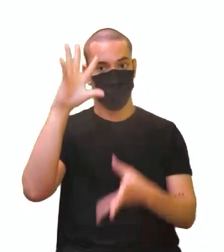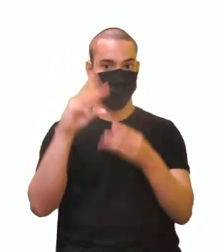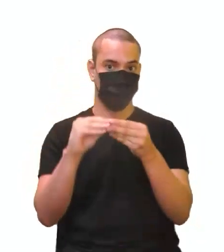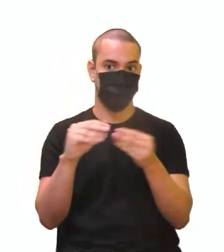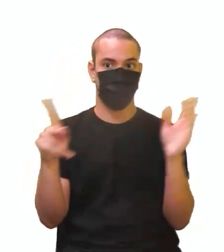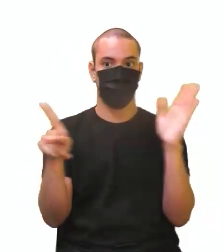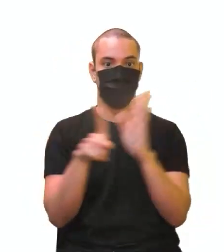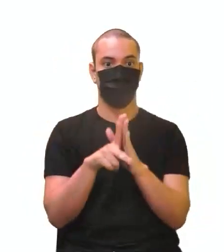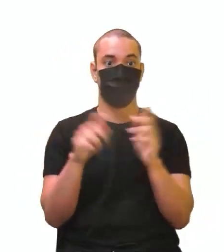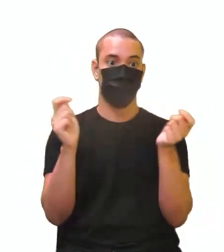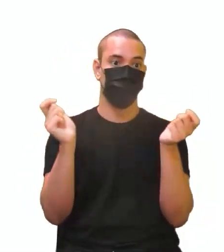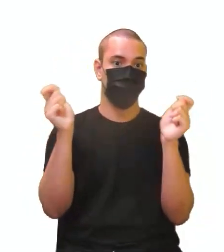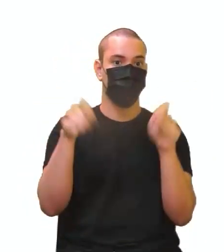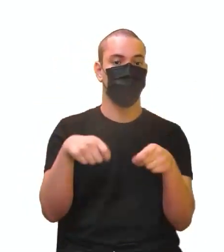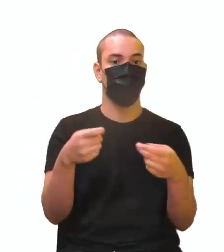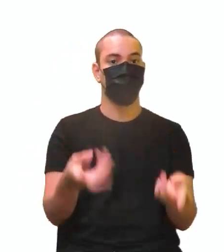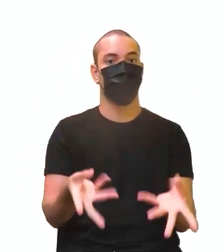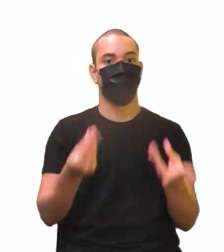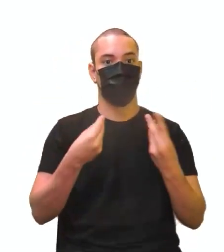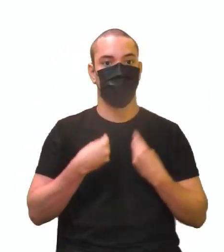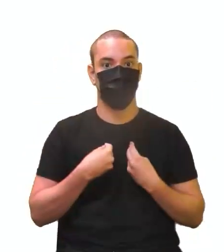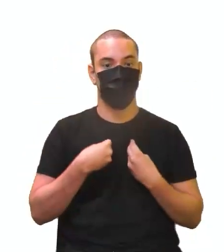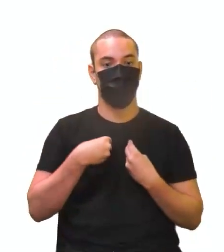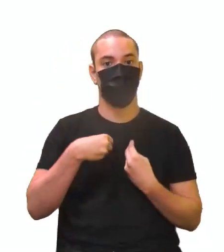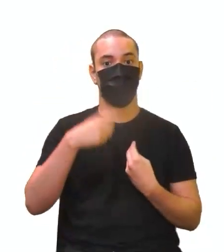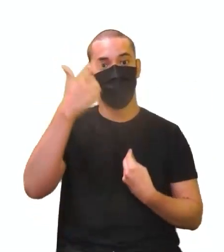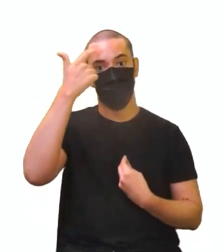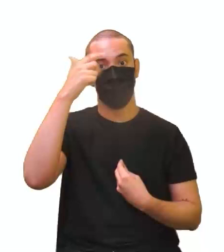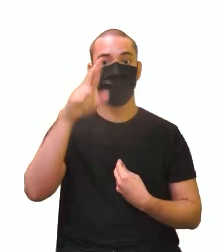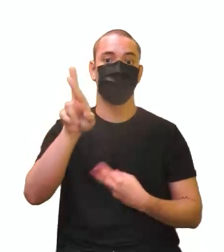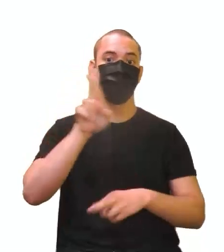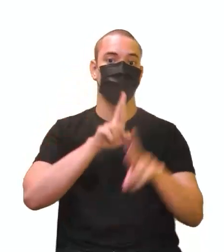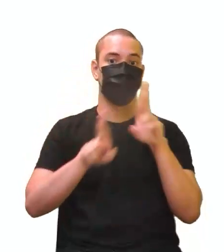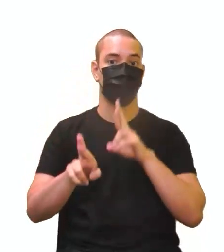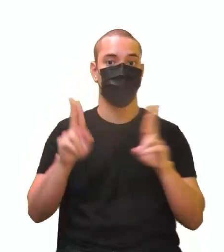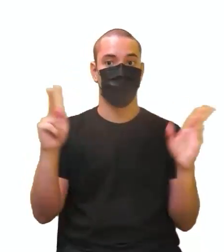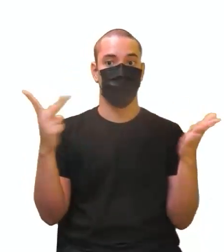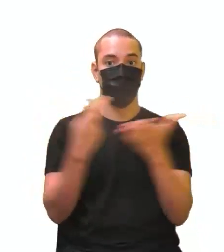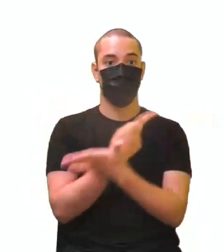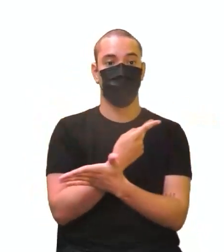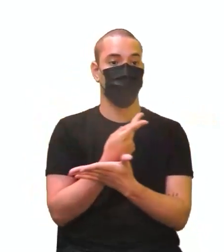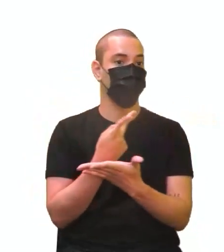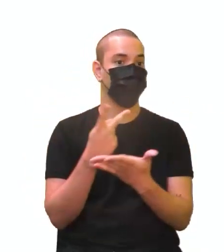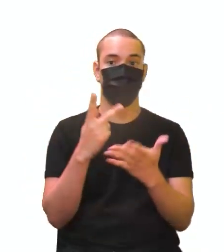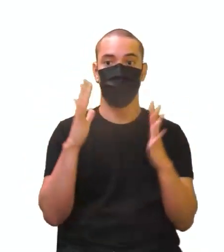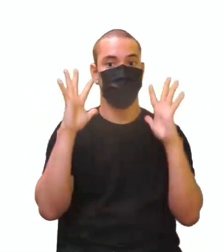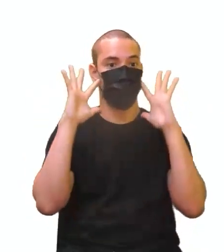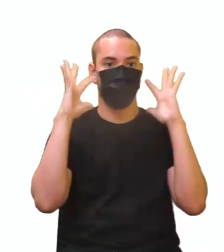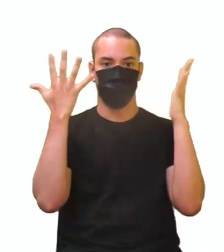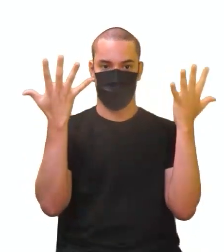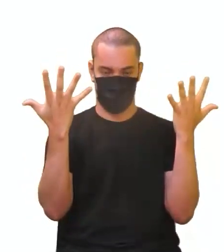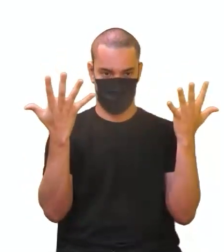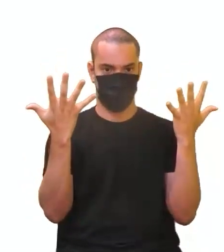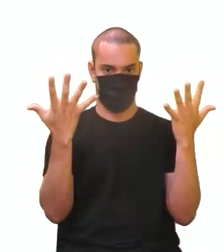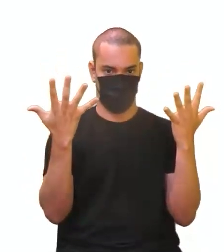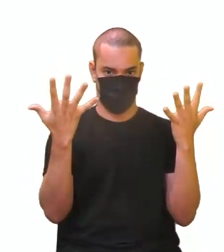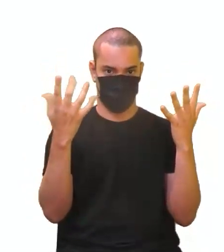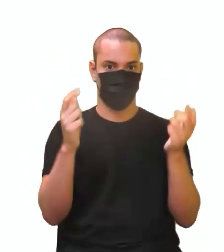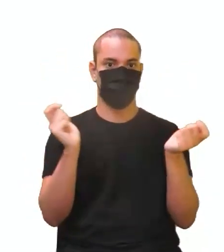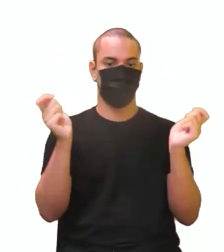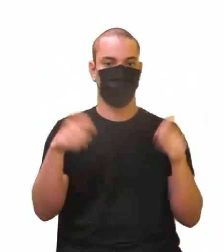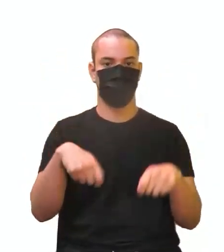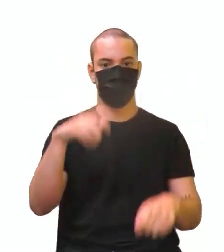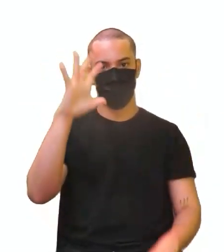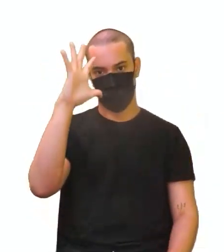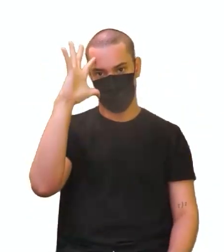de probabilidade nos permitem estimar resultados de eventos que ocorram ao acaso,